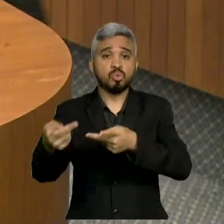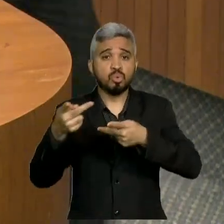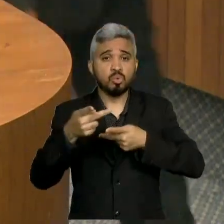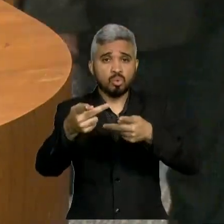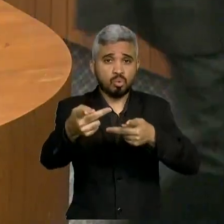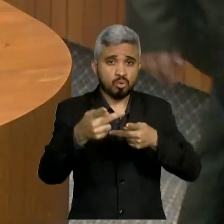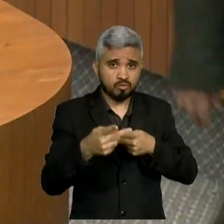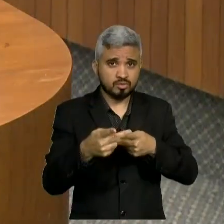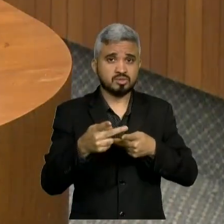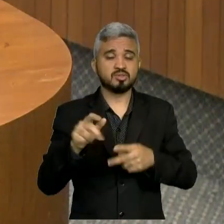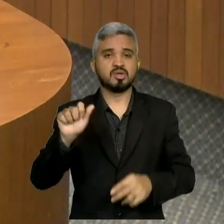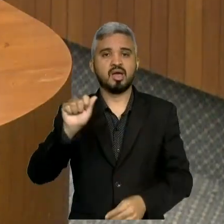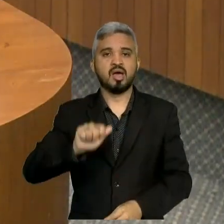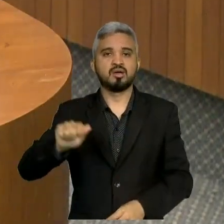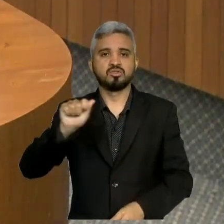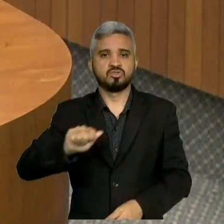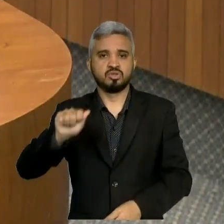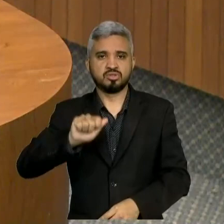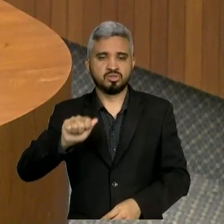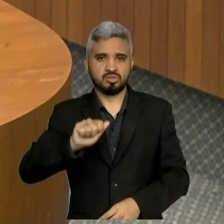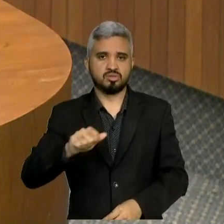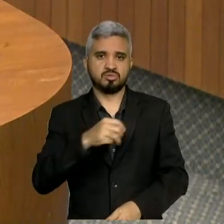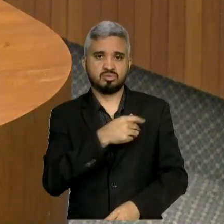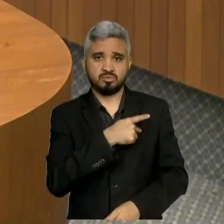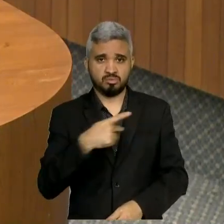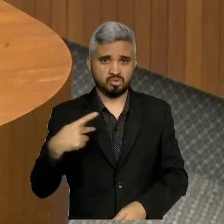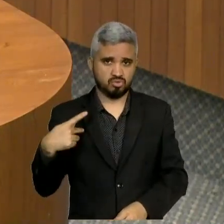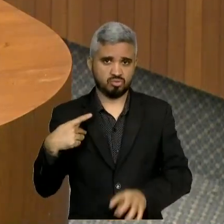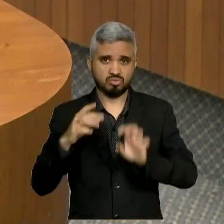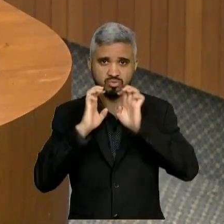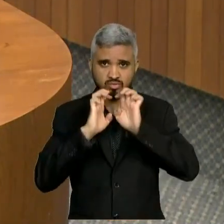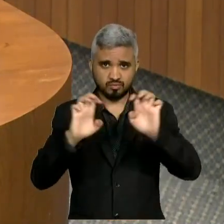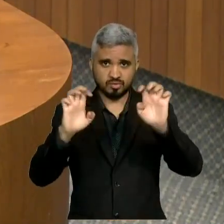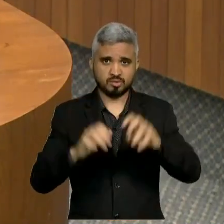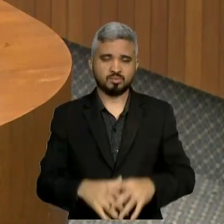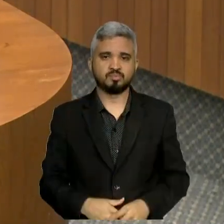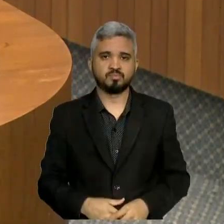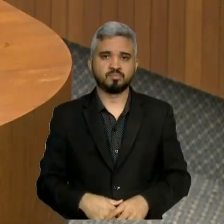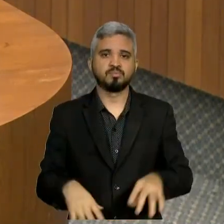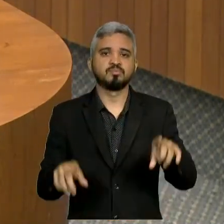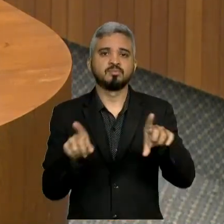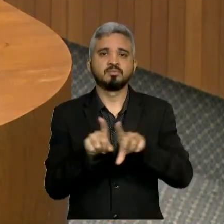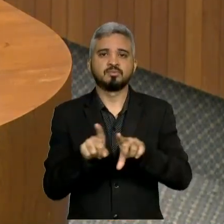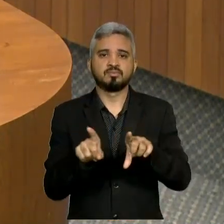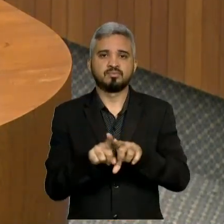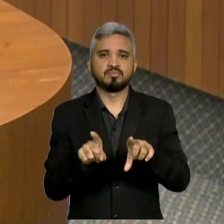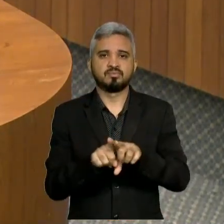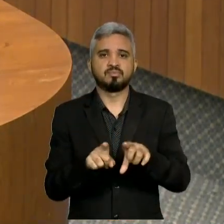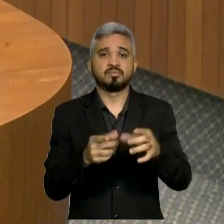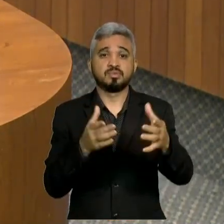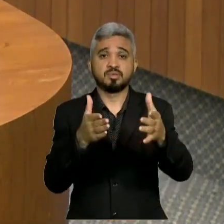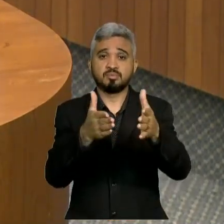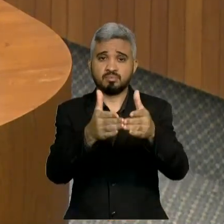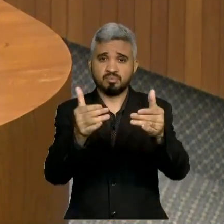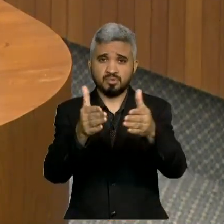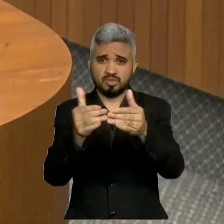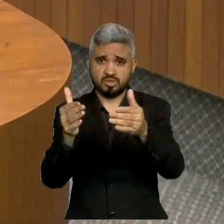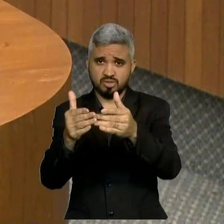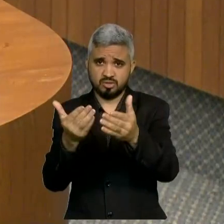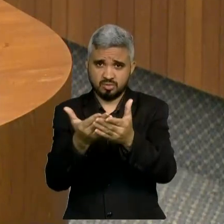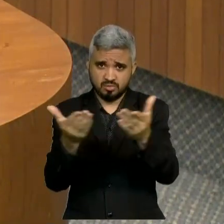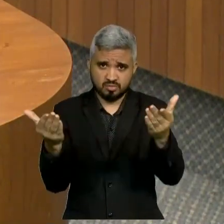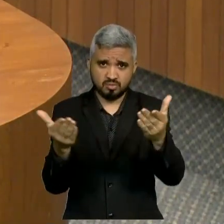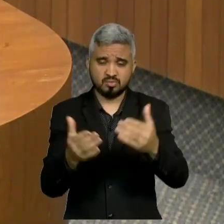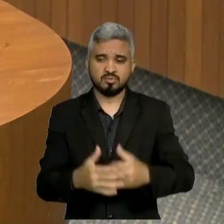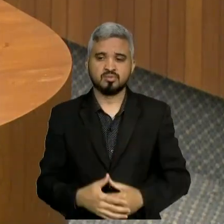feito pela Associação dos Ministros do Evangelho. Quero aqui também pedir, senhor presidente, senhor diretor, para que